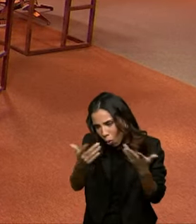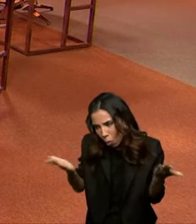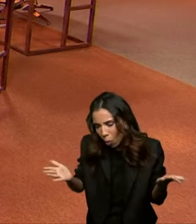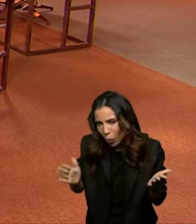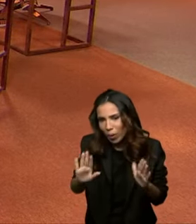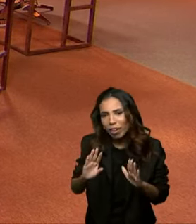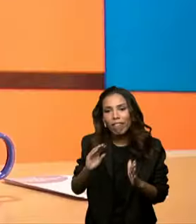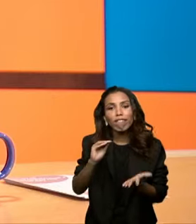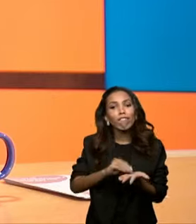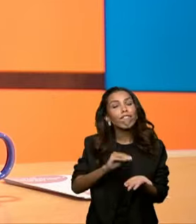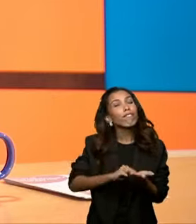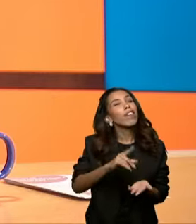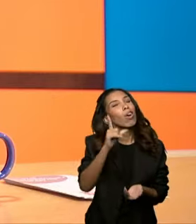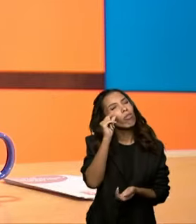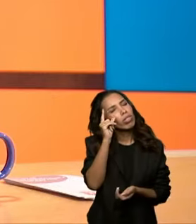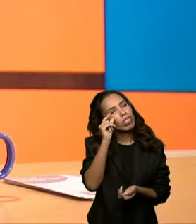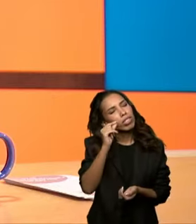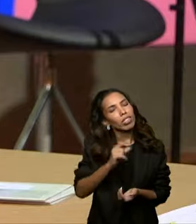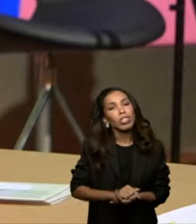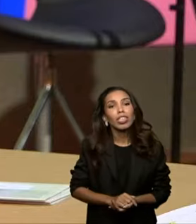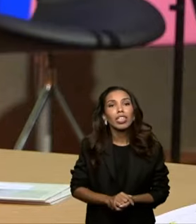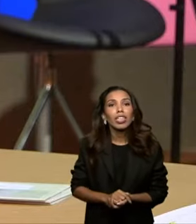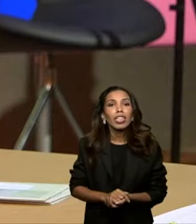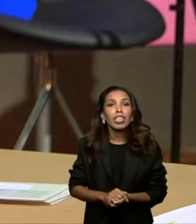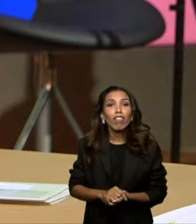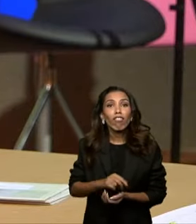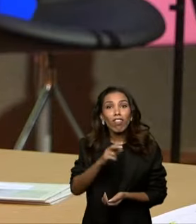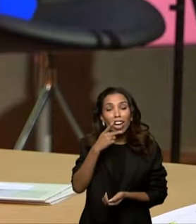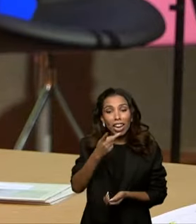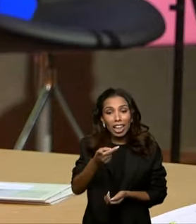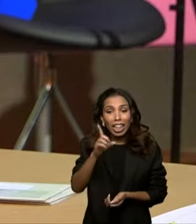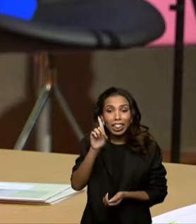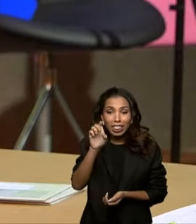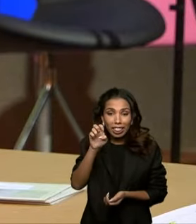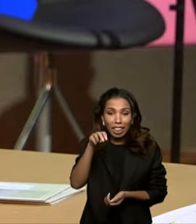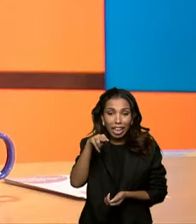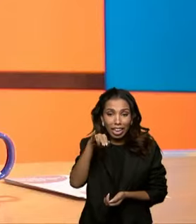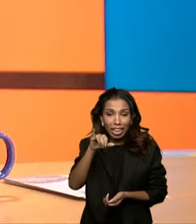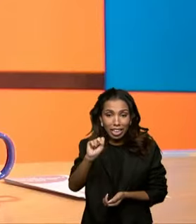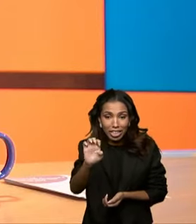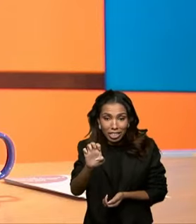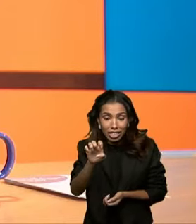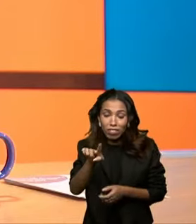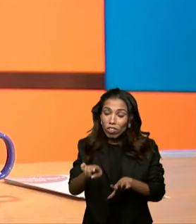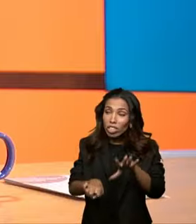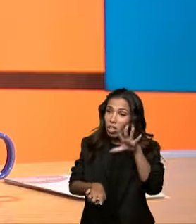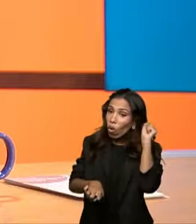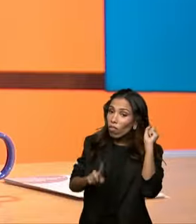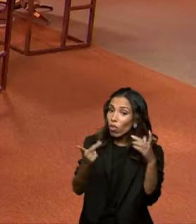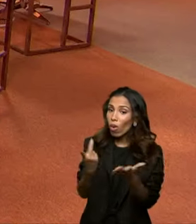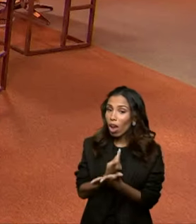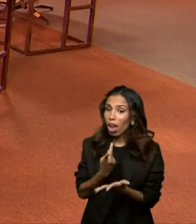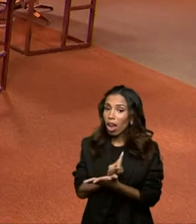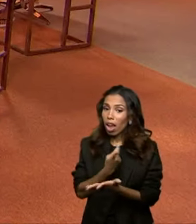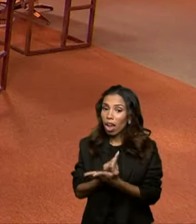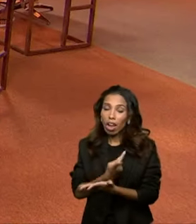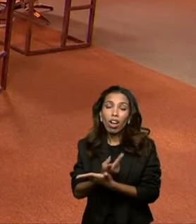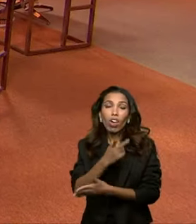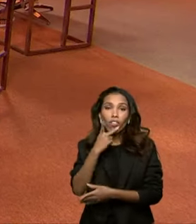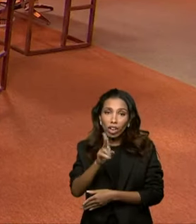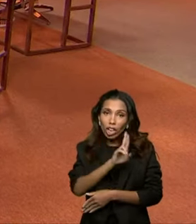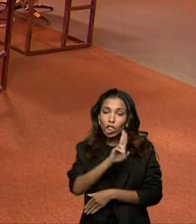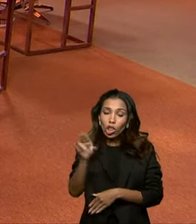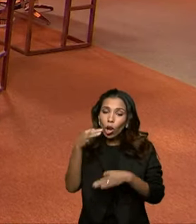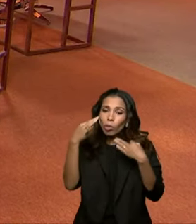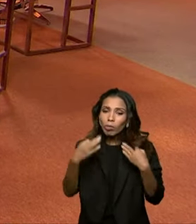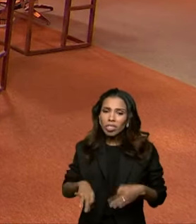De sono. Denise, André, eu falei Denise, você que escutou o André, Denise. Eu falei Denise, gente. Eu,